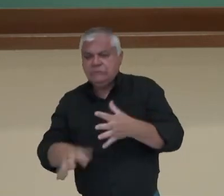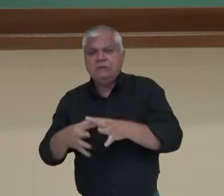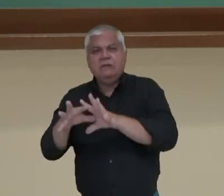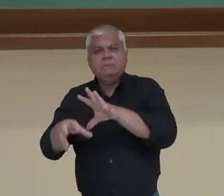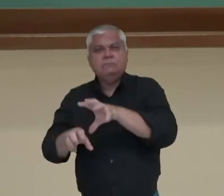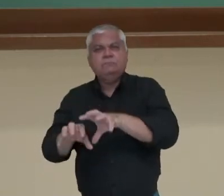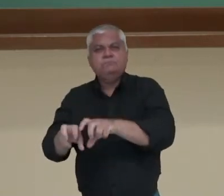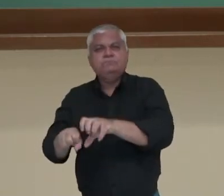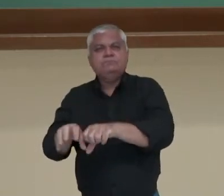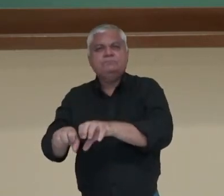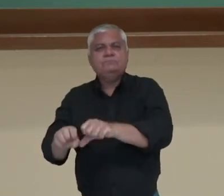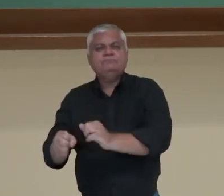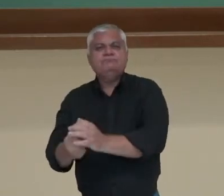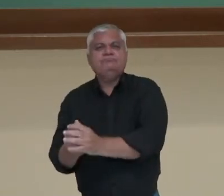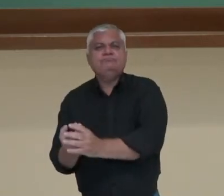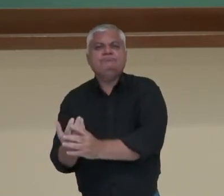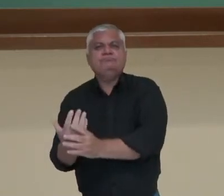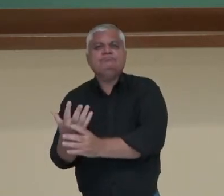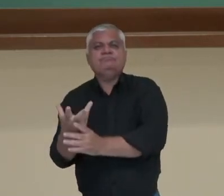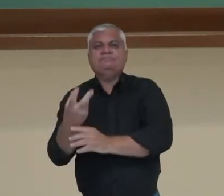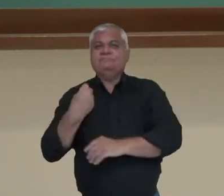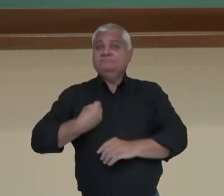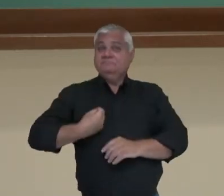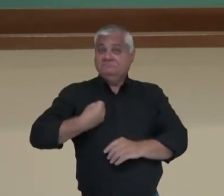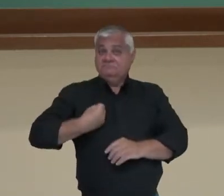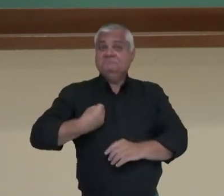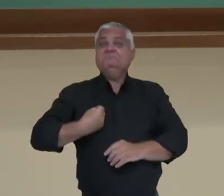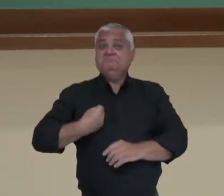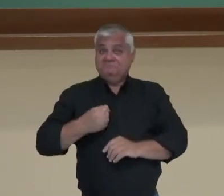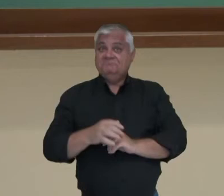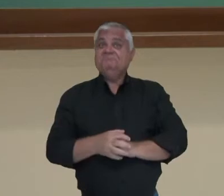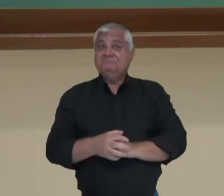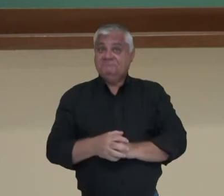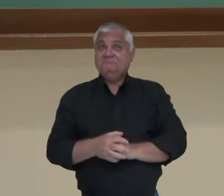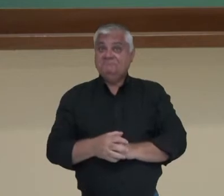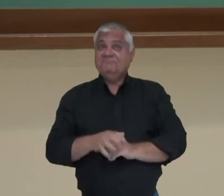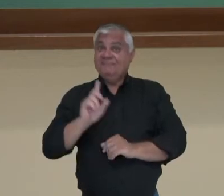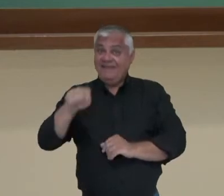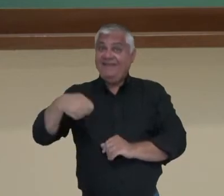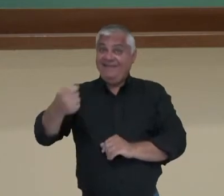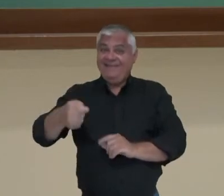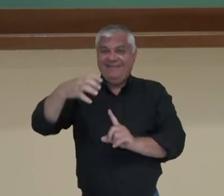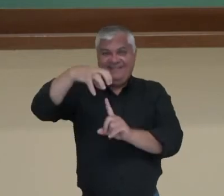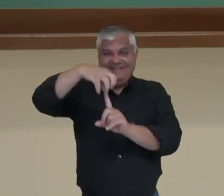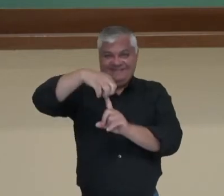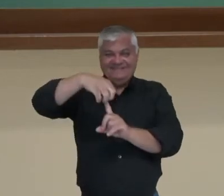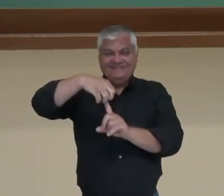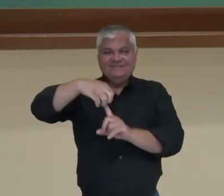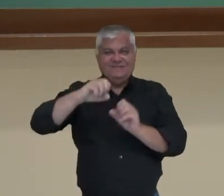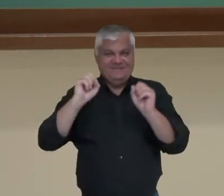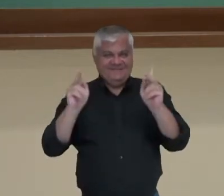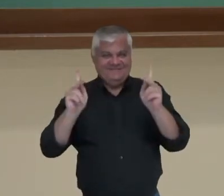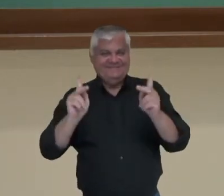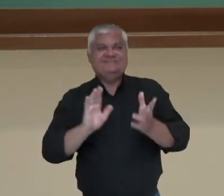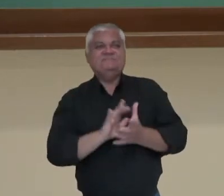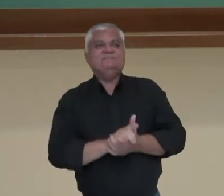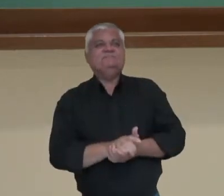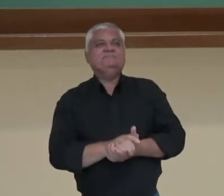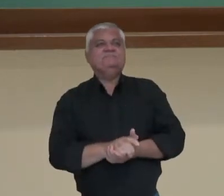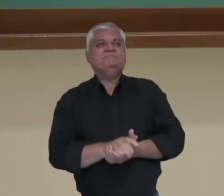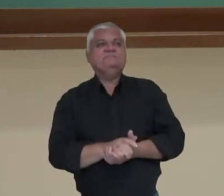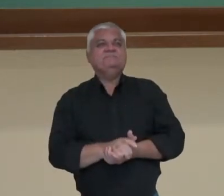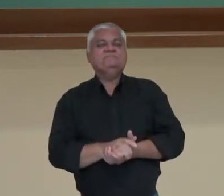assim, né, eles conseguem manter esse ciclo de vida, tá? O cogumelo é formado justamente para a reprodução, ok?